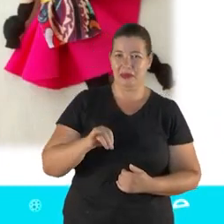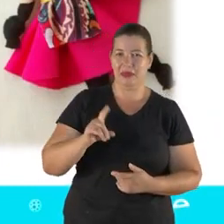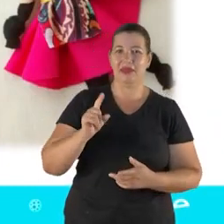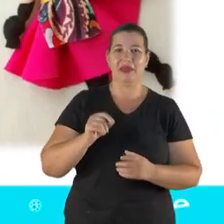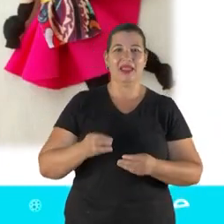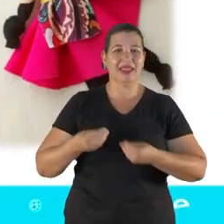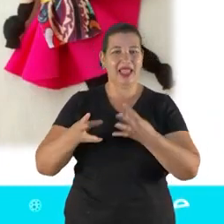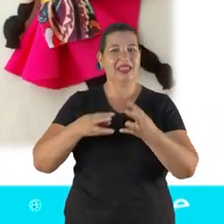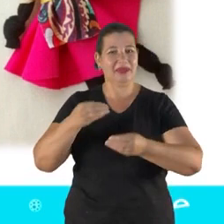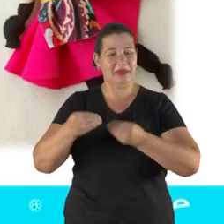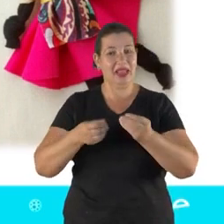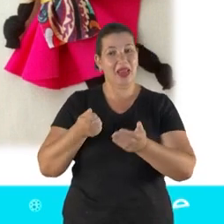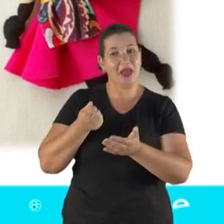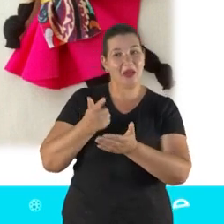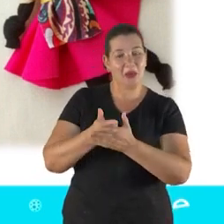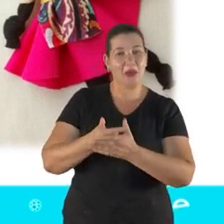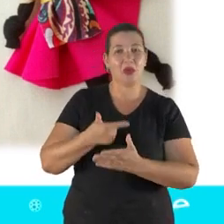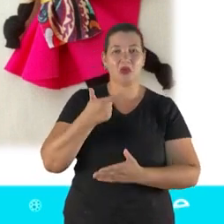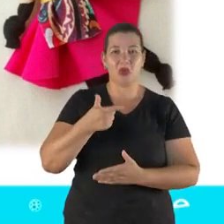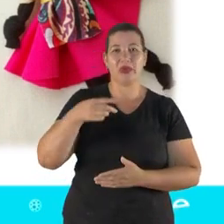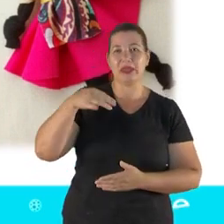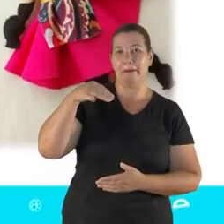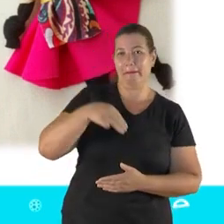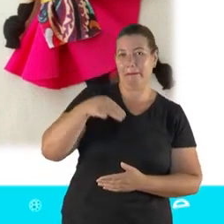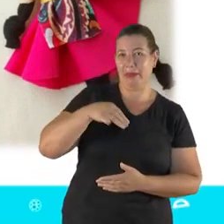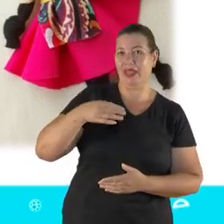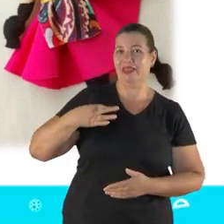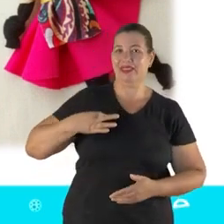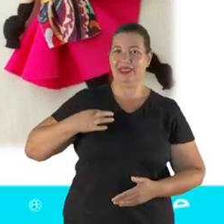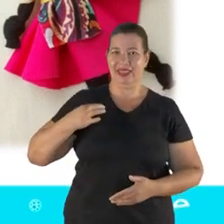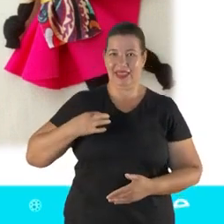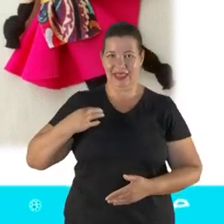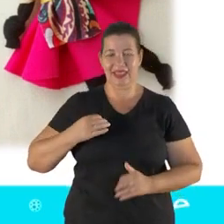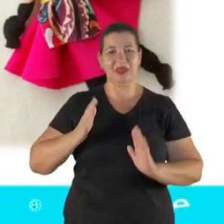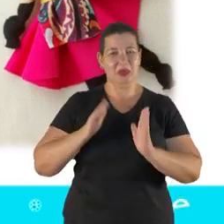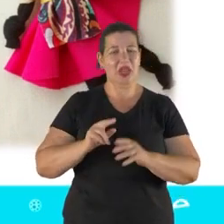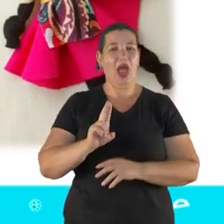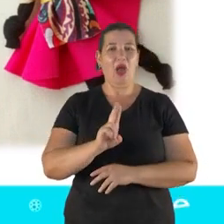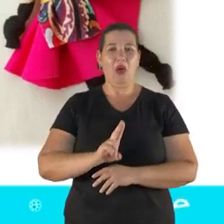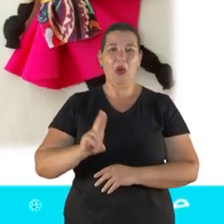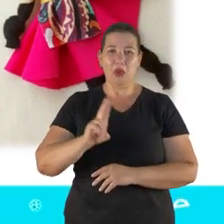como lembrancinhas. Ela comprou 2